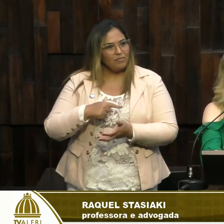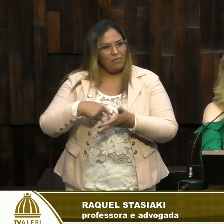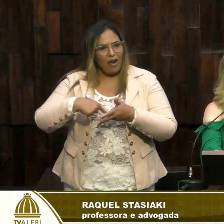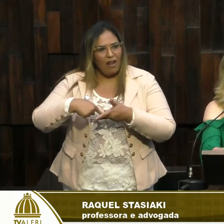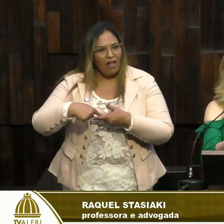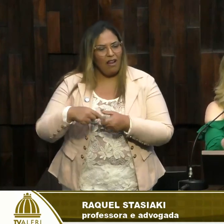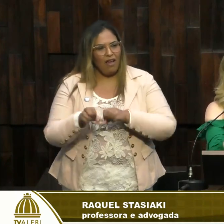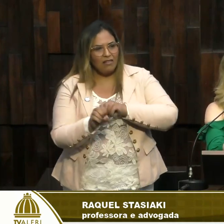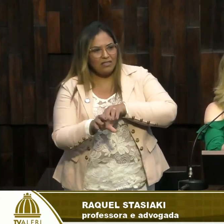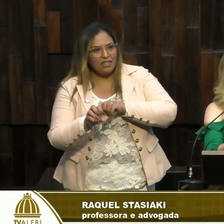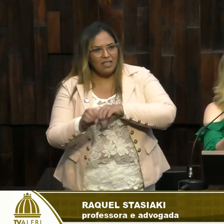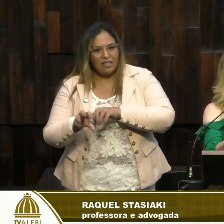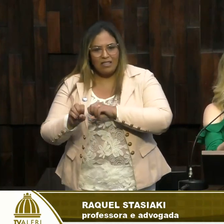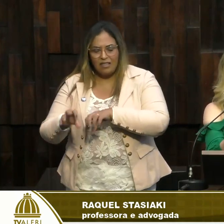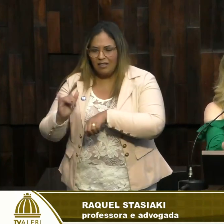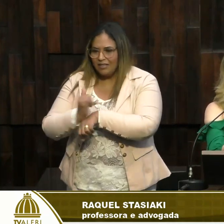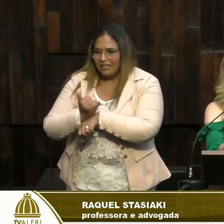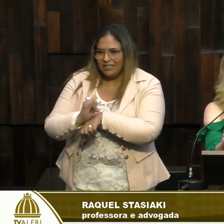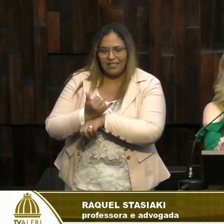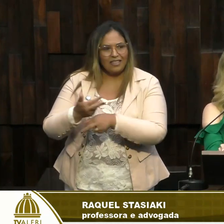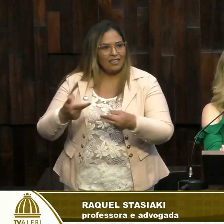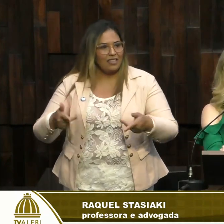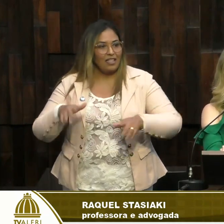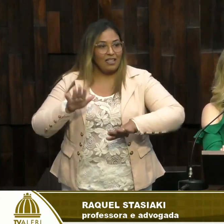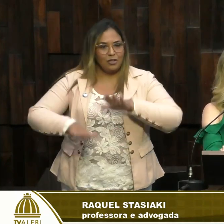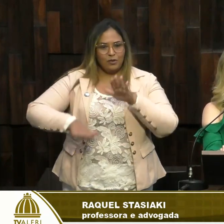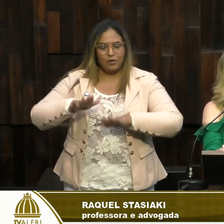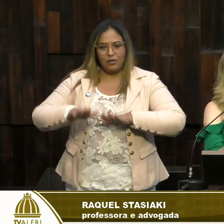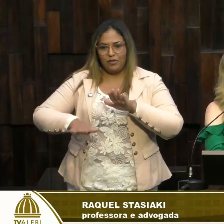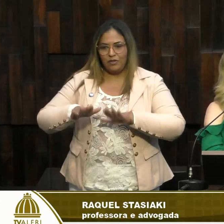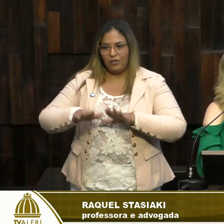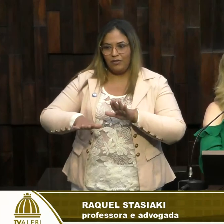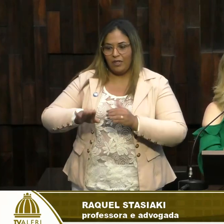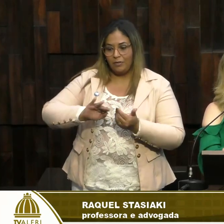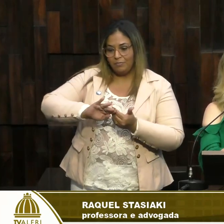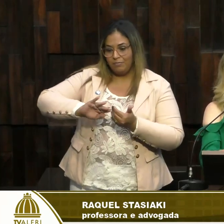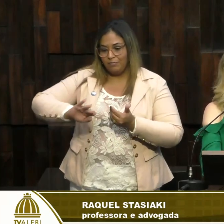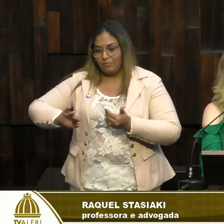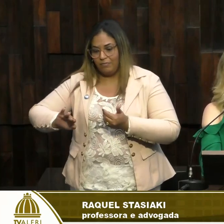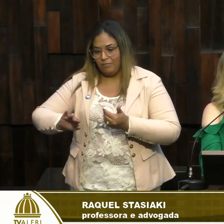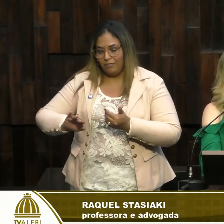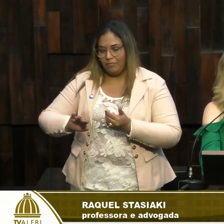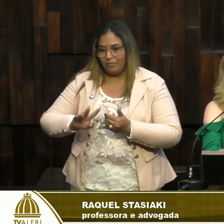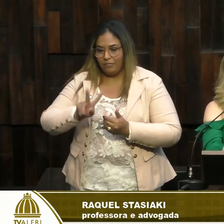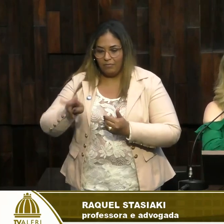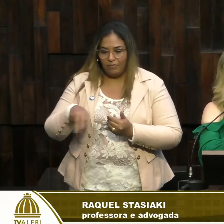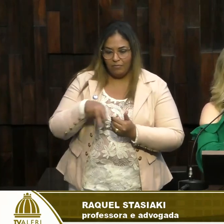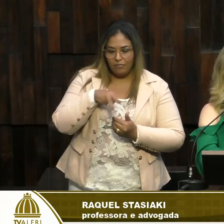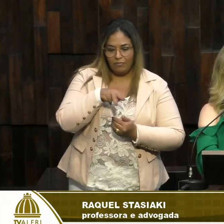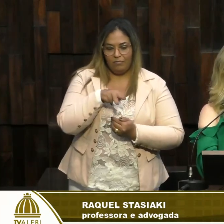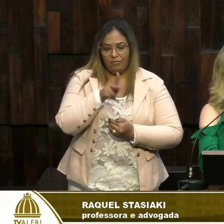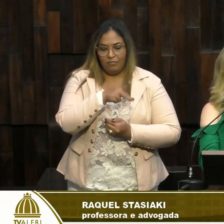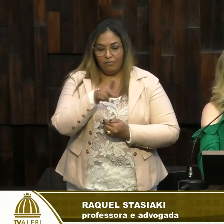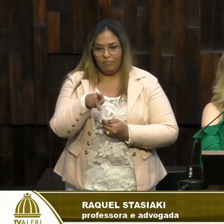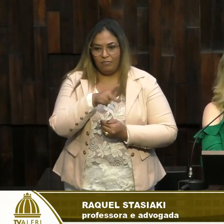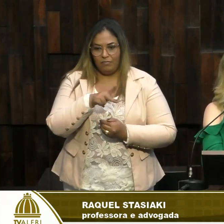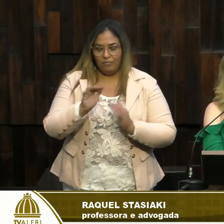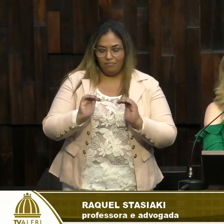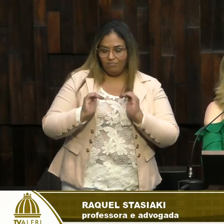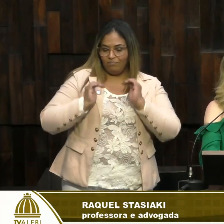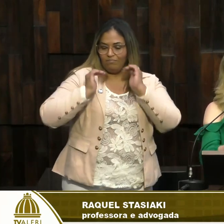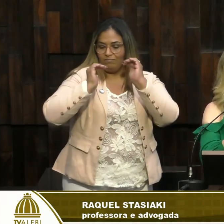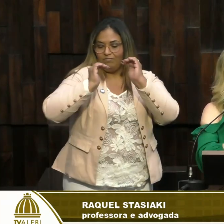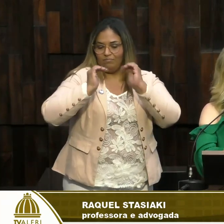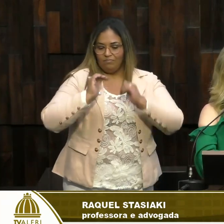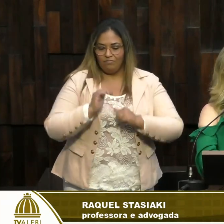de ensino. Muitas vezes, tirar o foco do aluno e olhar mais para o professor, para a autoridade do